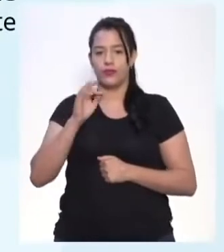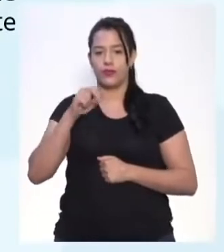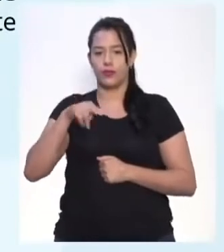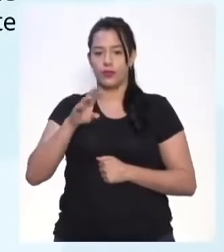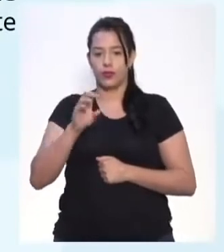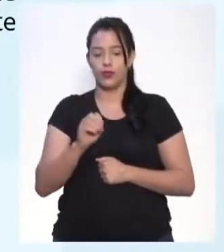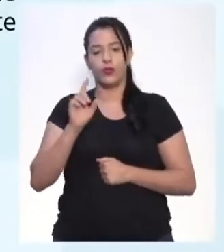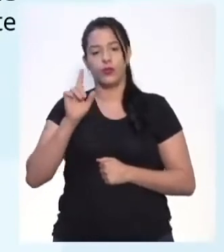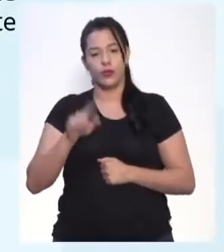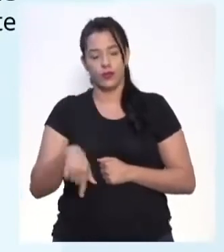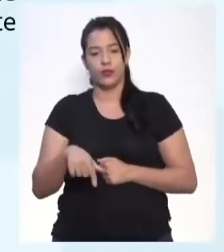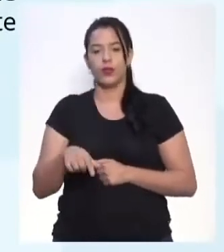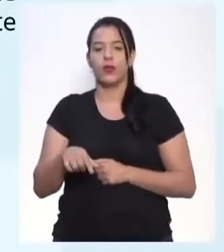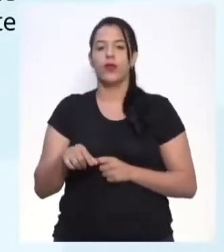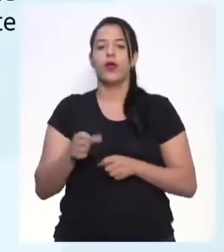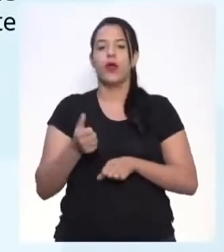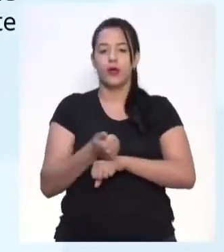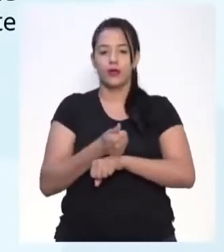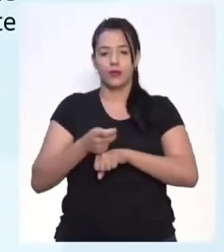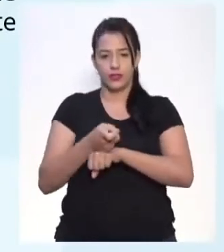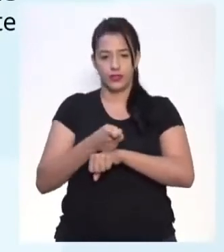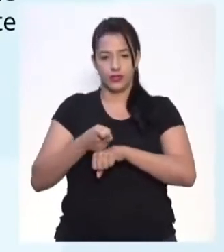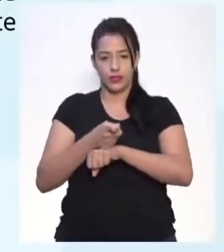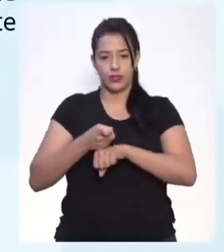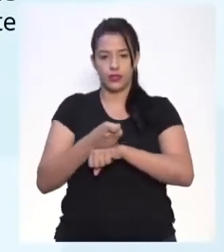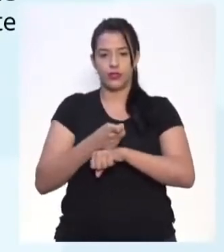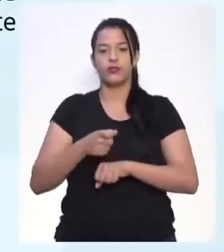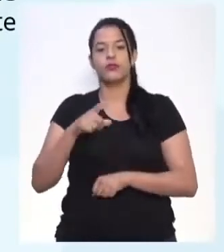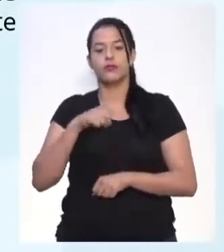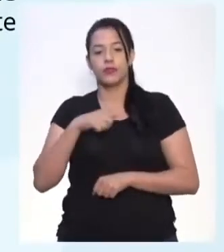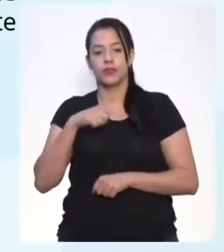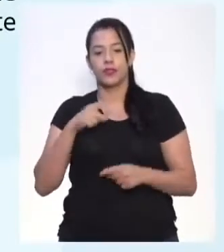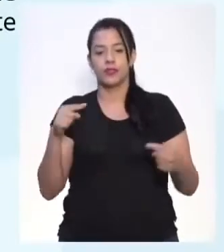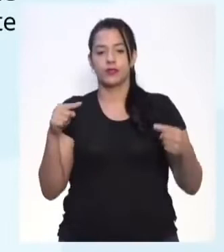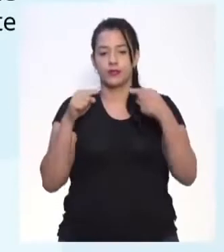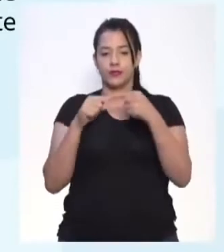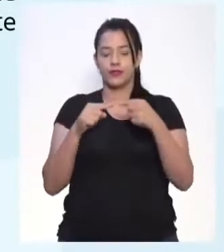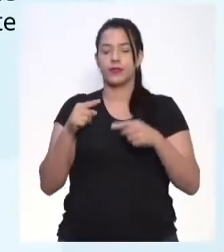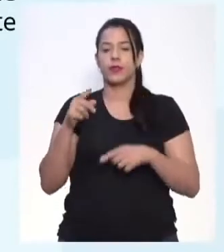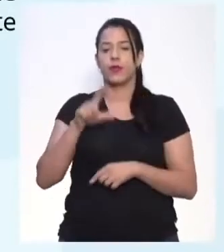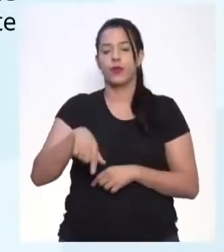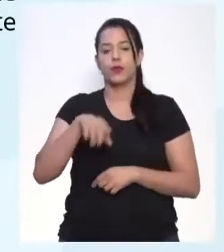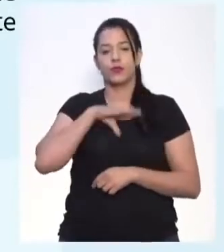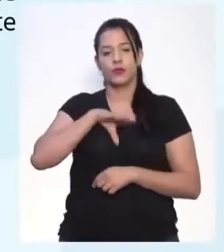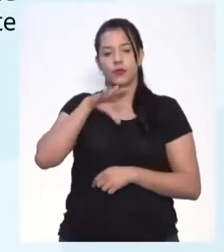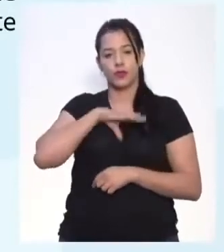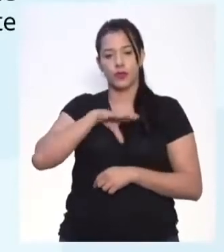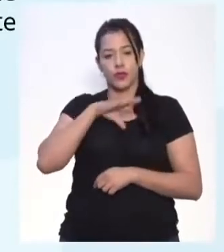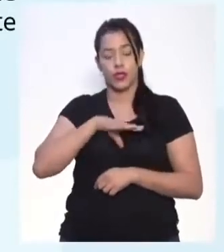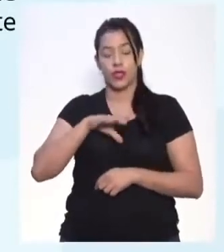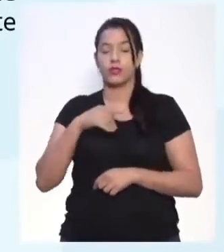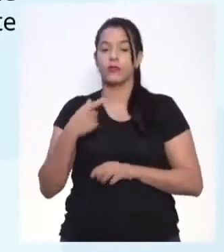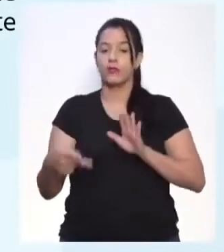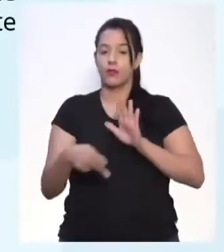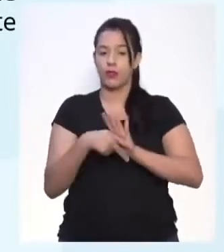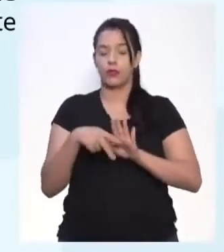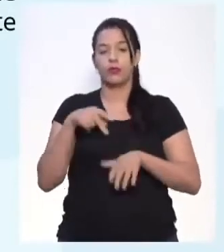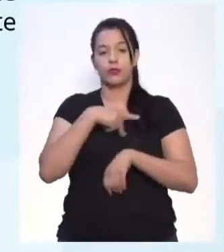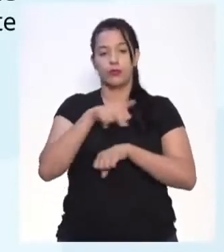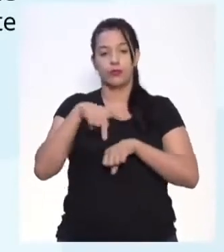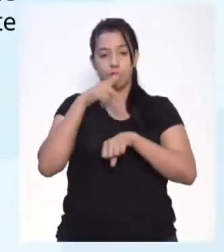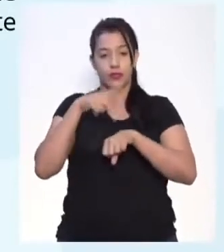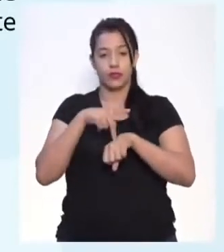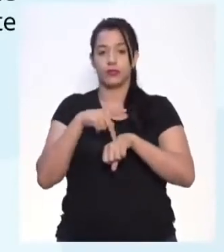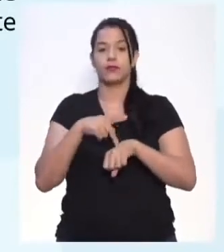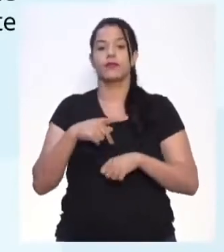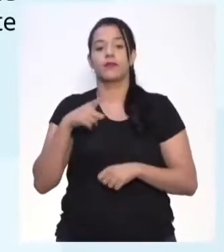Lusófono é o adjetivo que classifica os países que têm o português como língua oficial ou dominante. Esta palavra é derivada